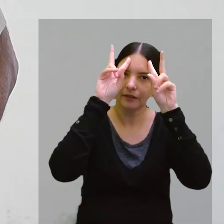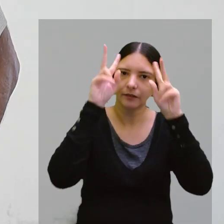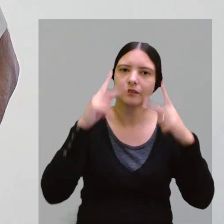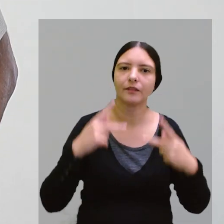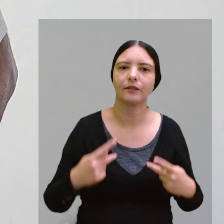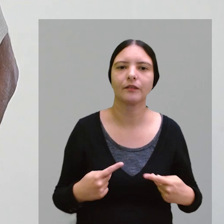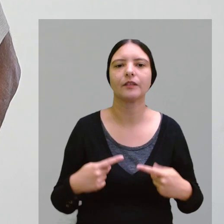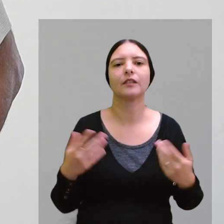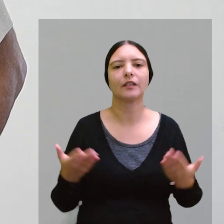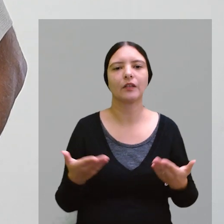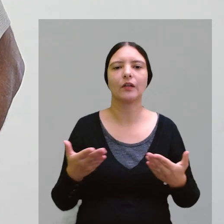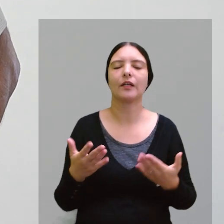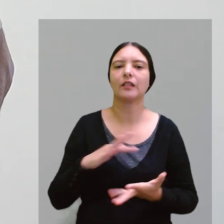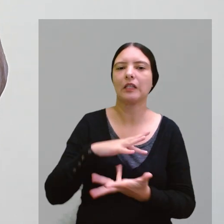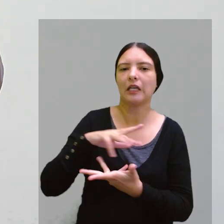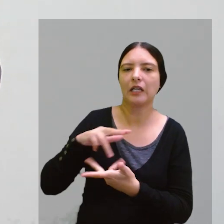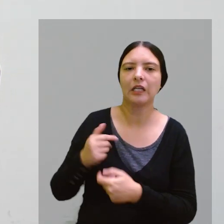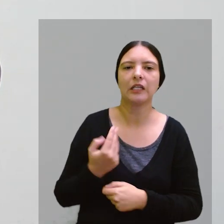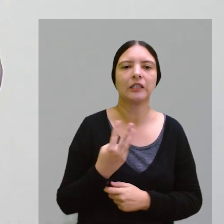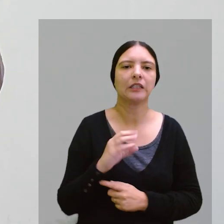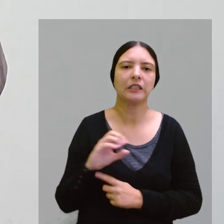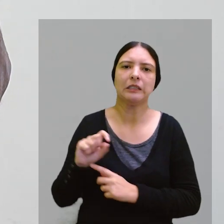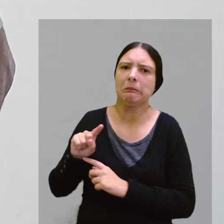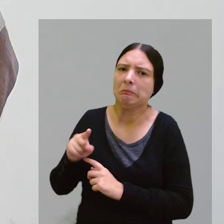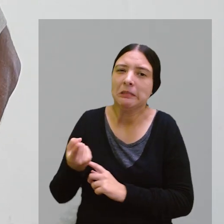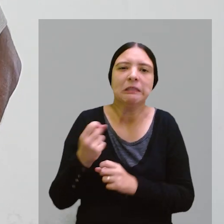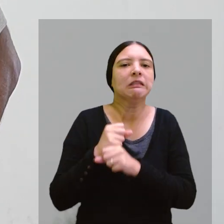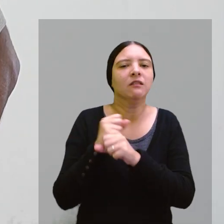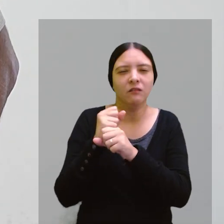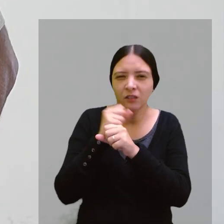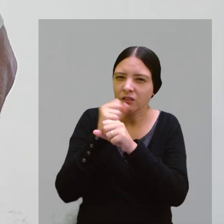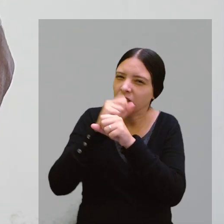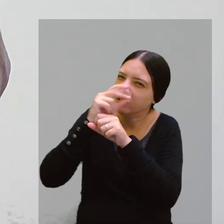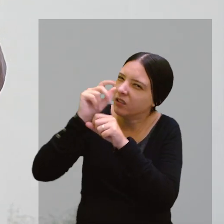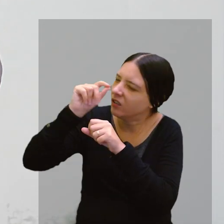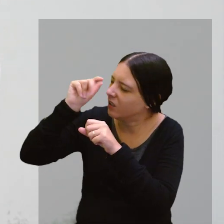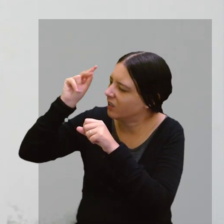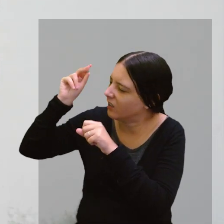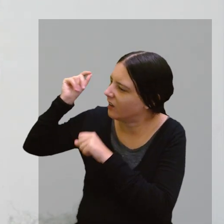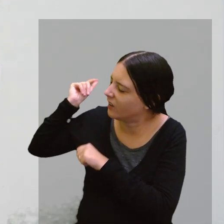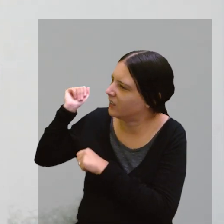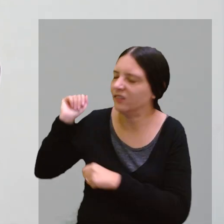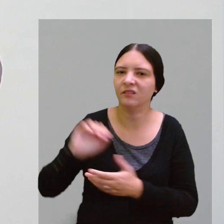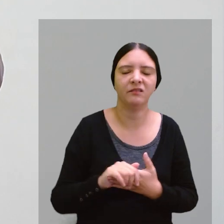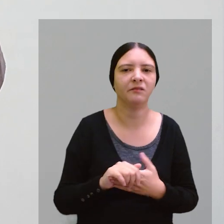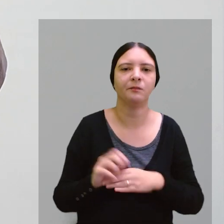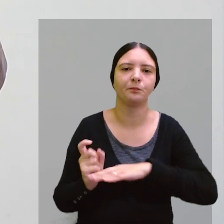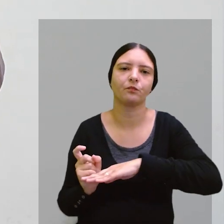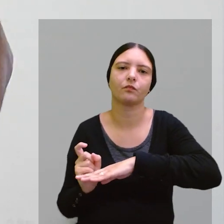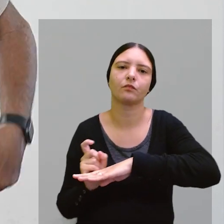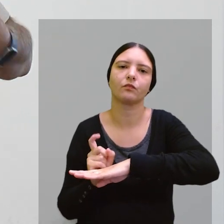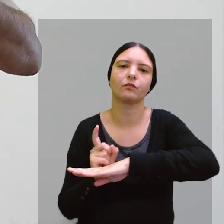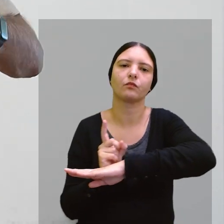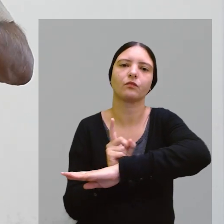humano está aqui na Terra há 300 mil anos, pelo menos. O Homo sapiens, que